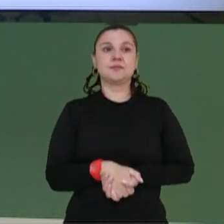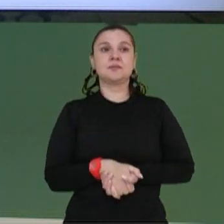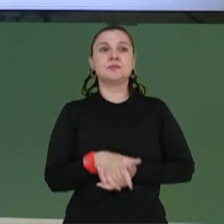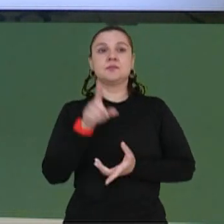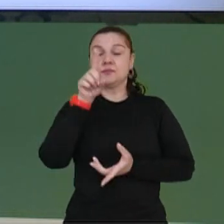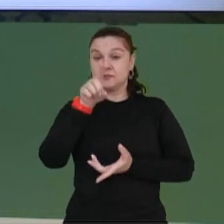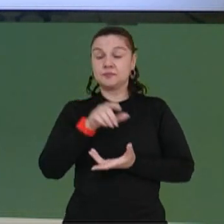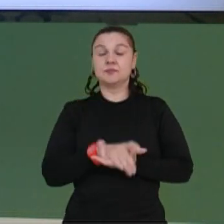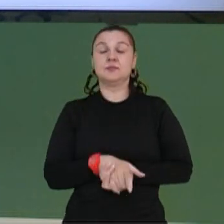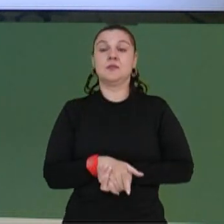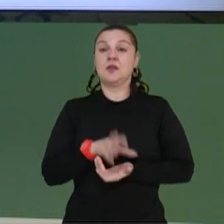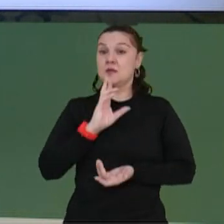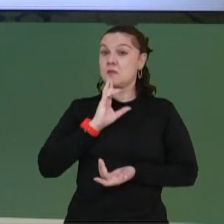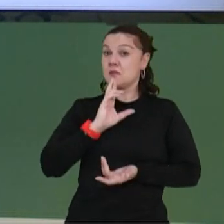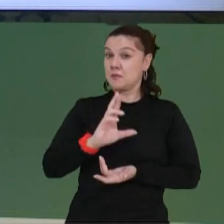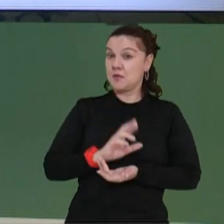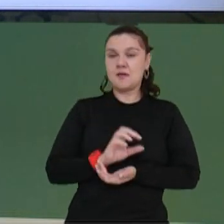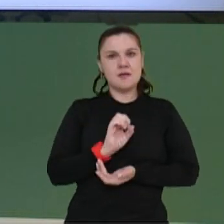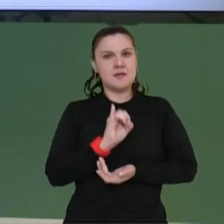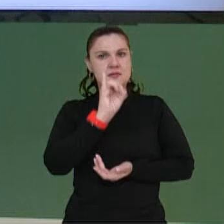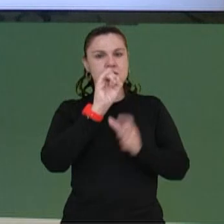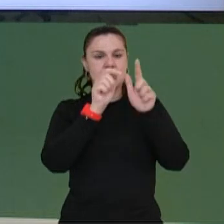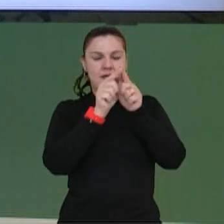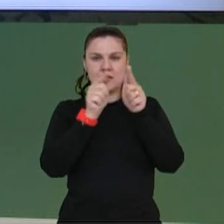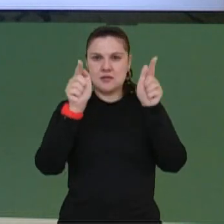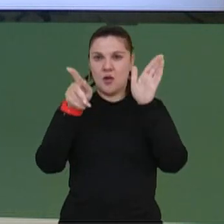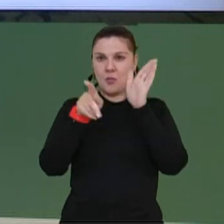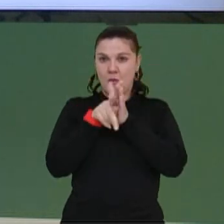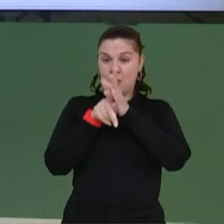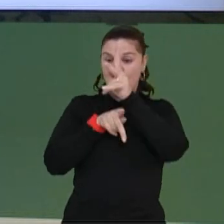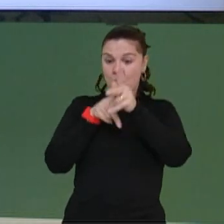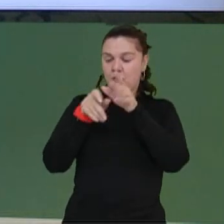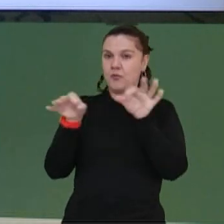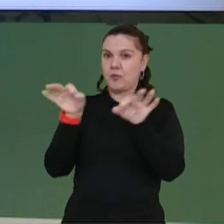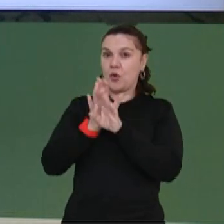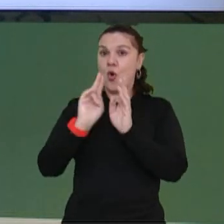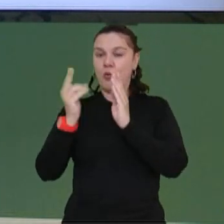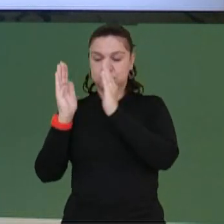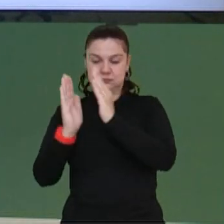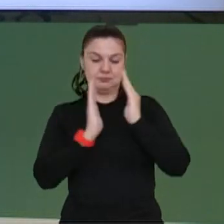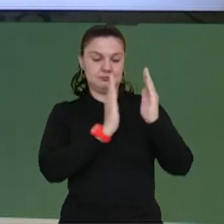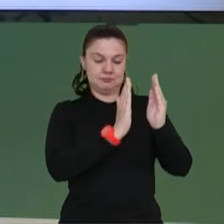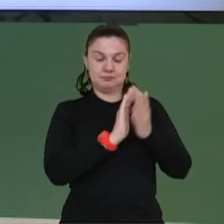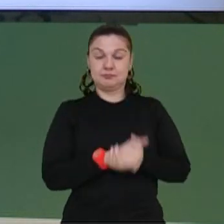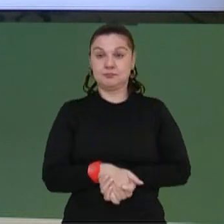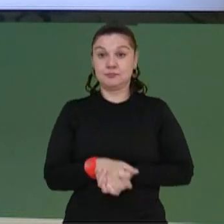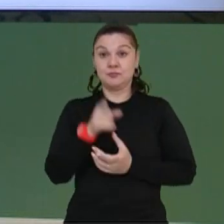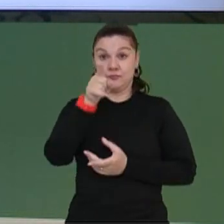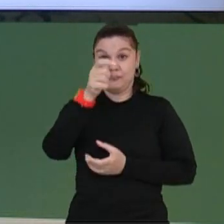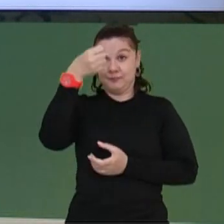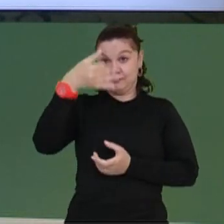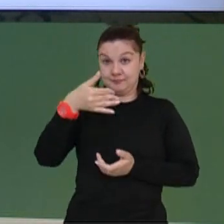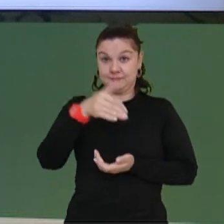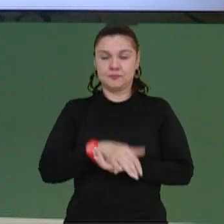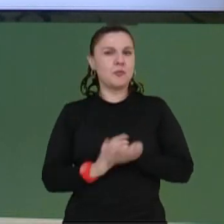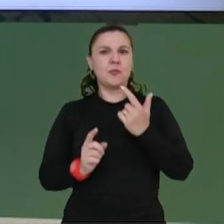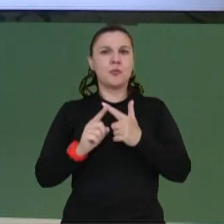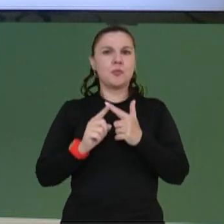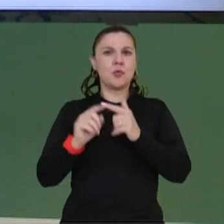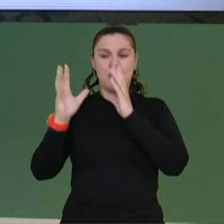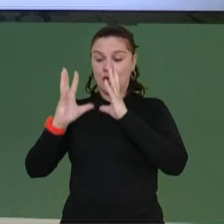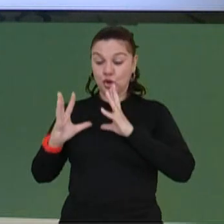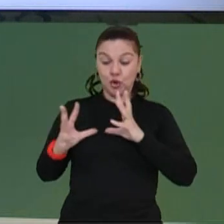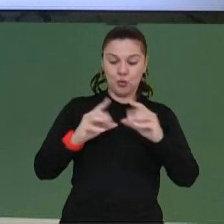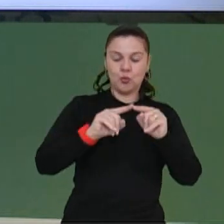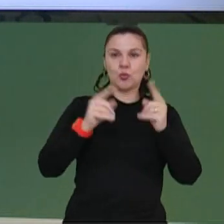vai me responder se esses dados se referem a uma população ou uma amostra. E daí você vai ter que justificar. Por que pertence a